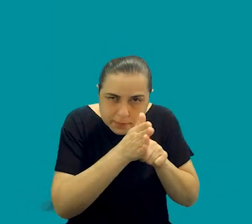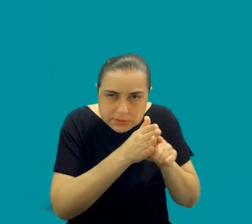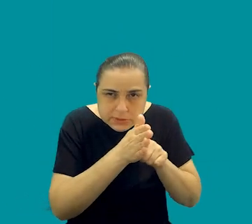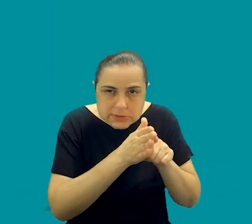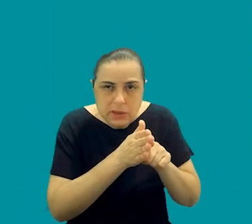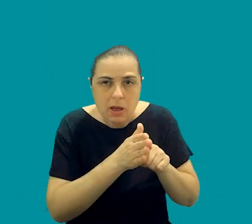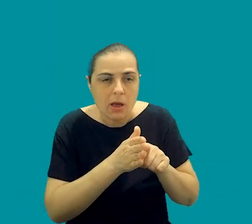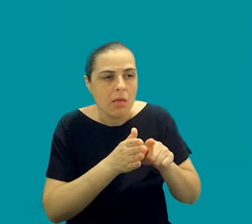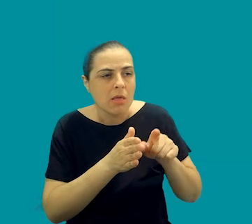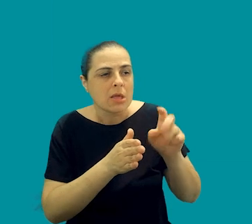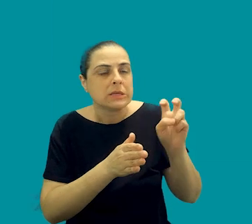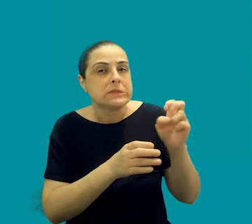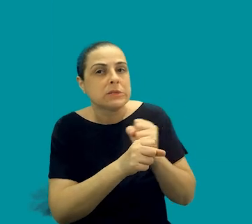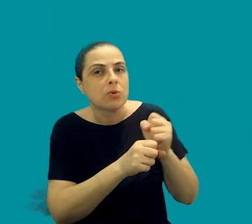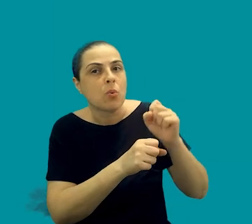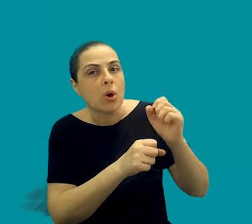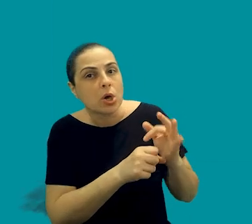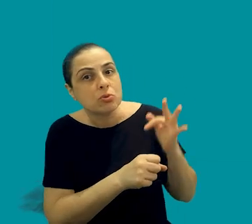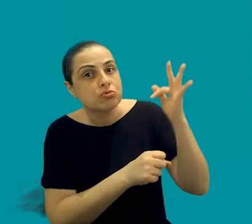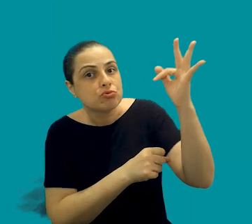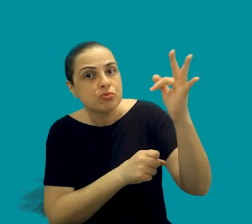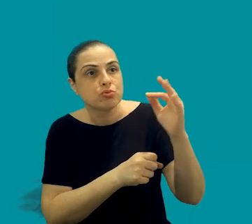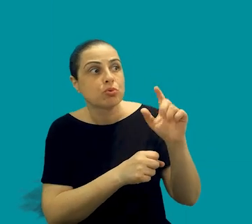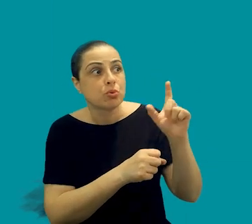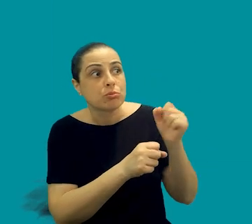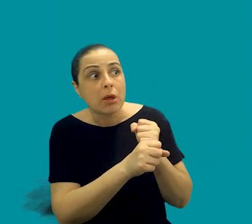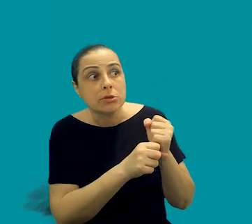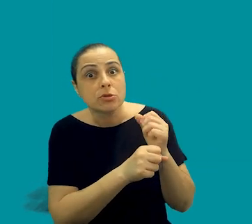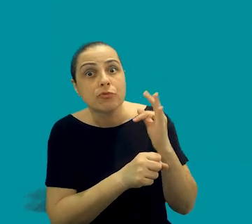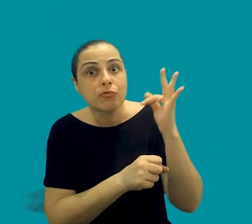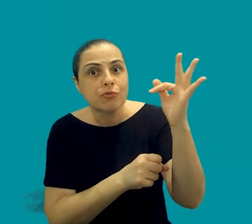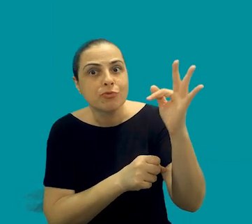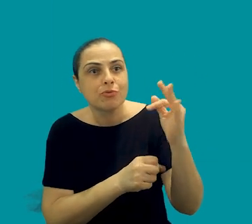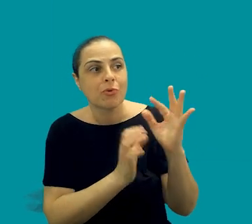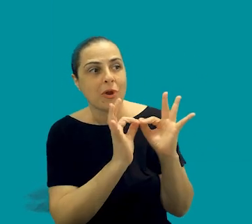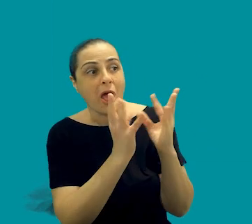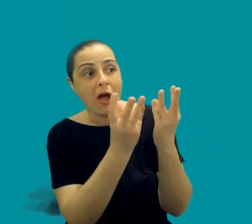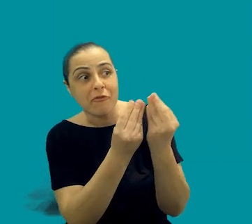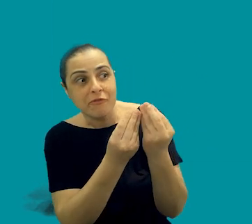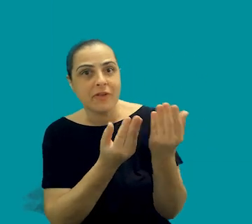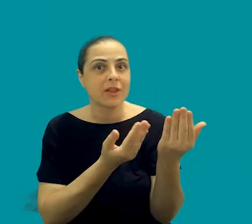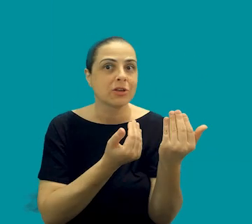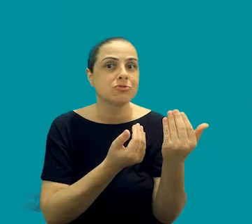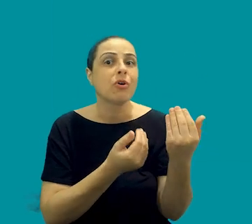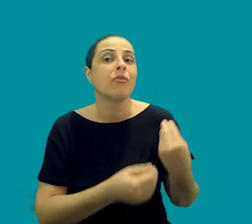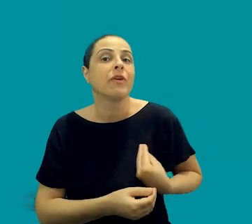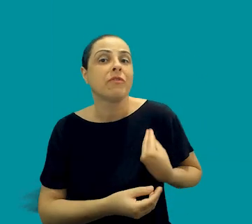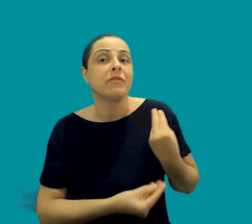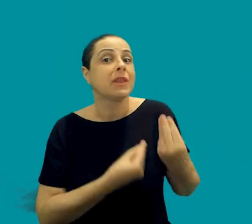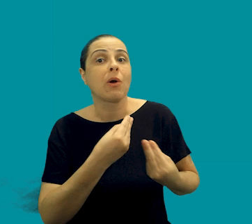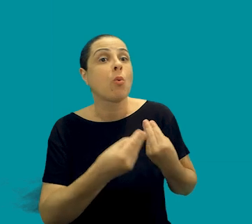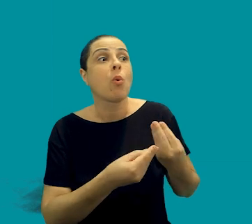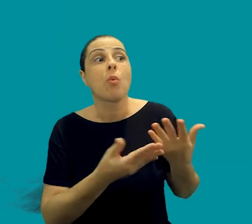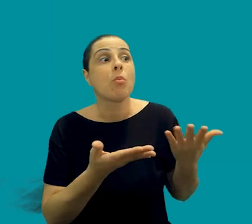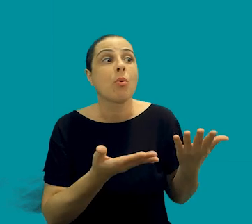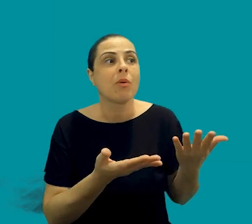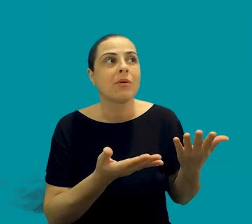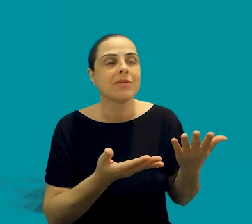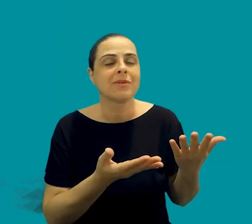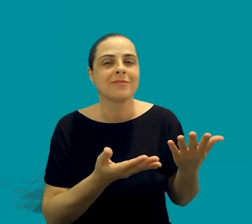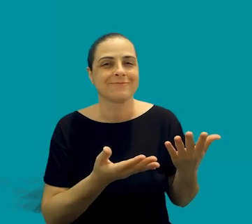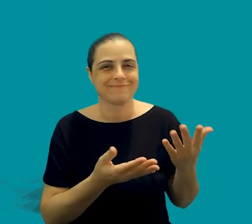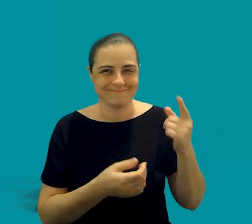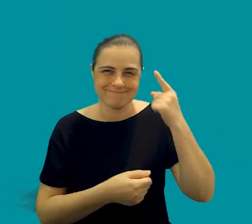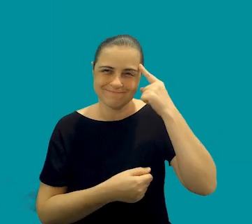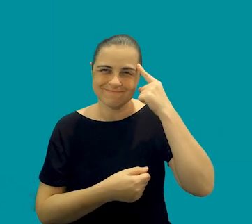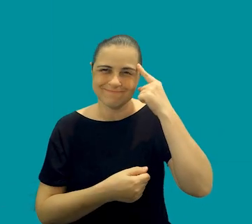vão estar? Como é que vão estar as famílias desses jovens, né? A gente aposta que, assim, a gente vai